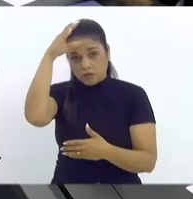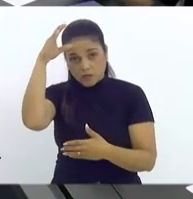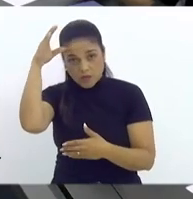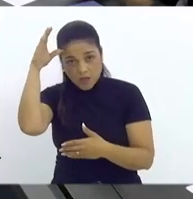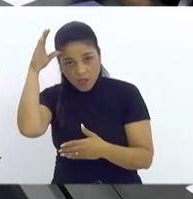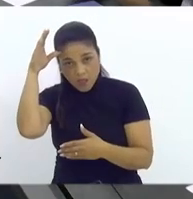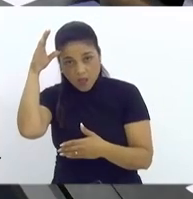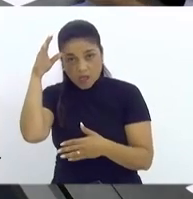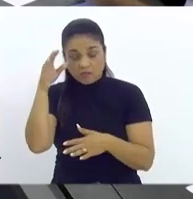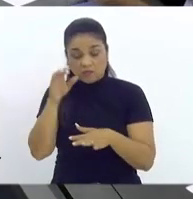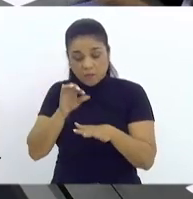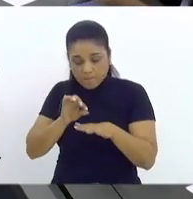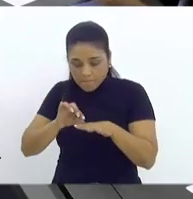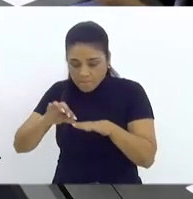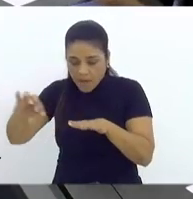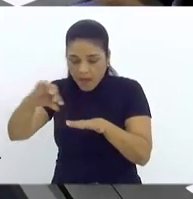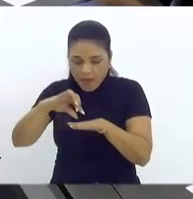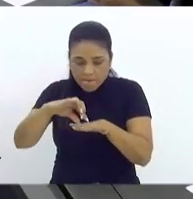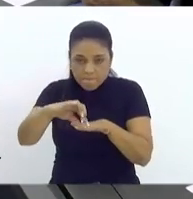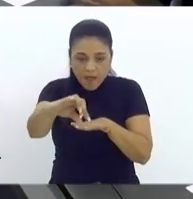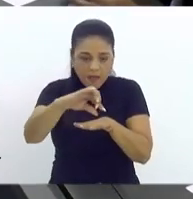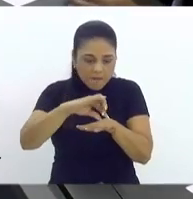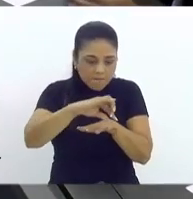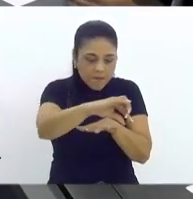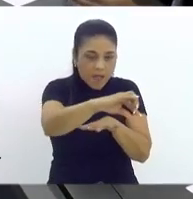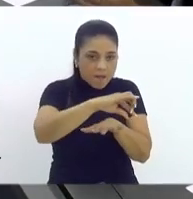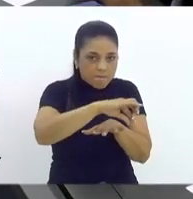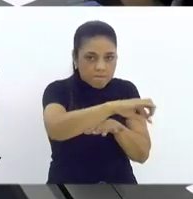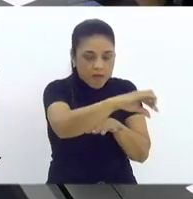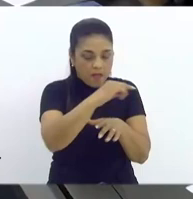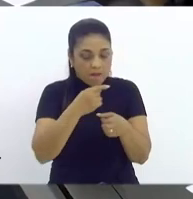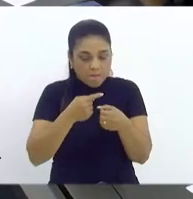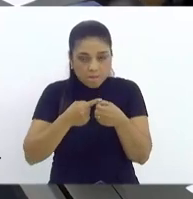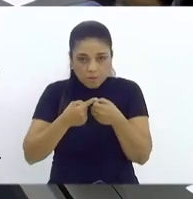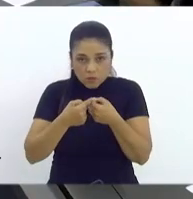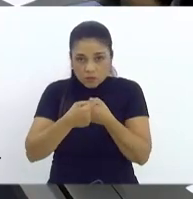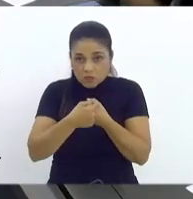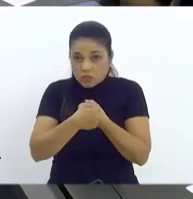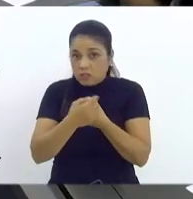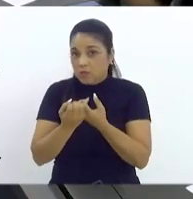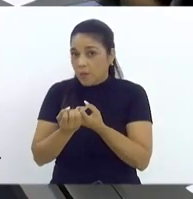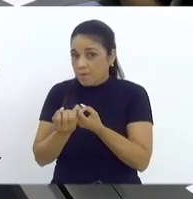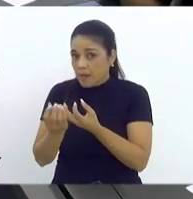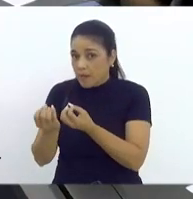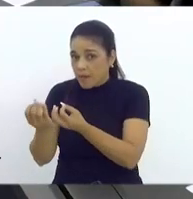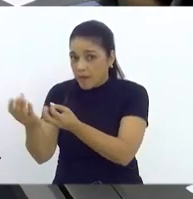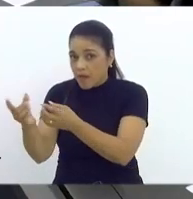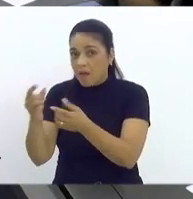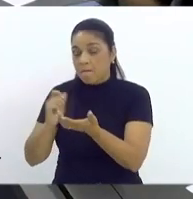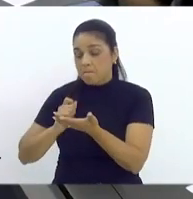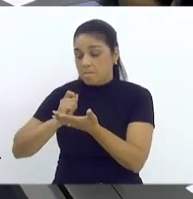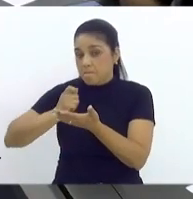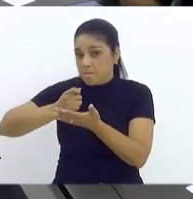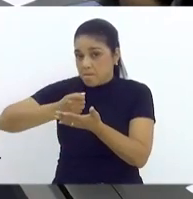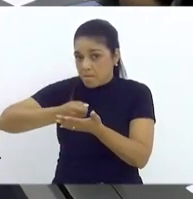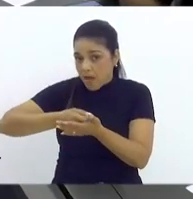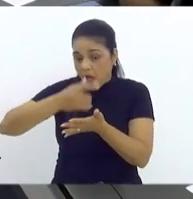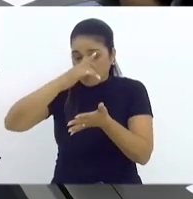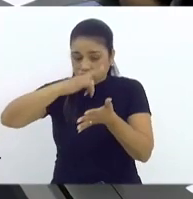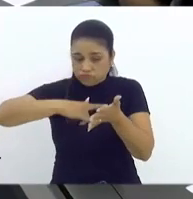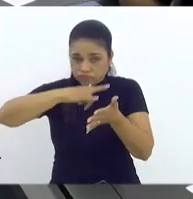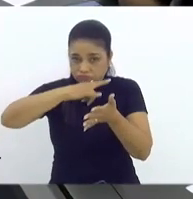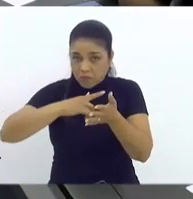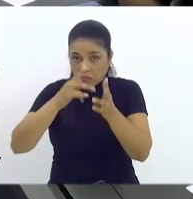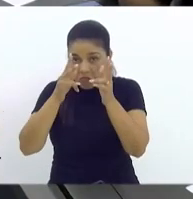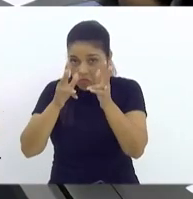rede local de cada município foi atendido, ou seja, tem uma rede de distribuição, os clientes pagam a mesma fatura de qualquer outro cliente,